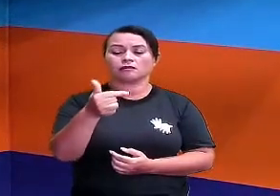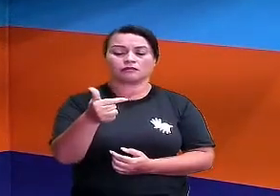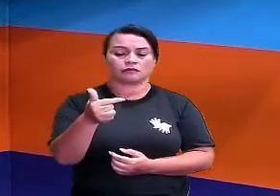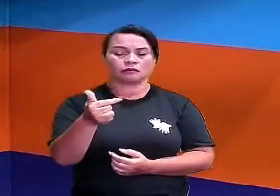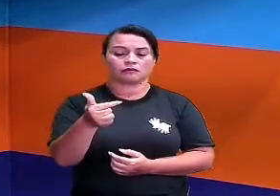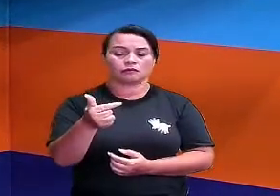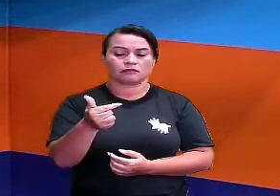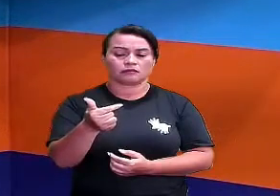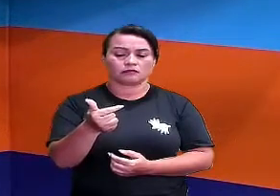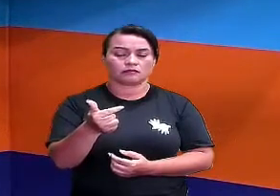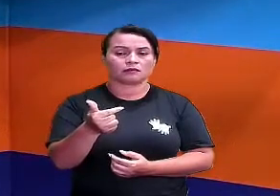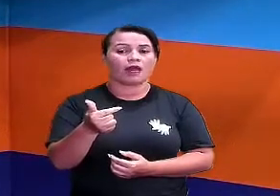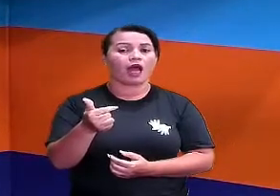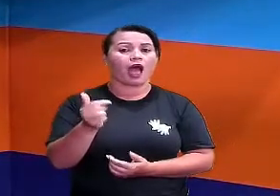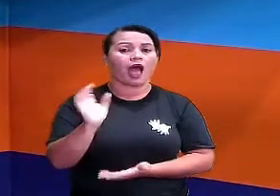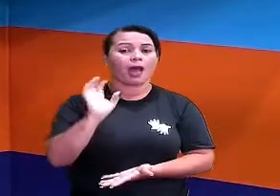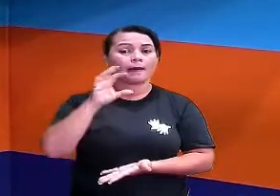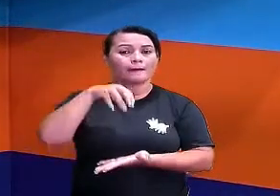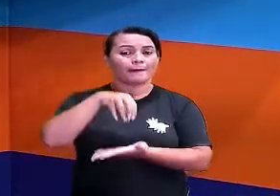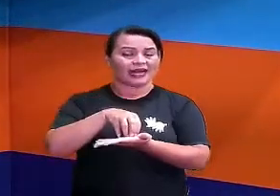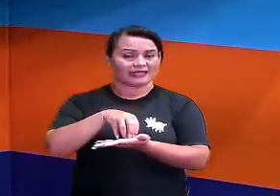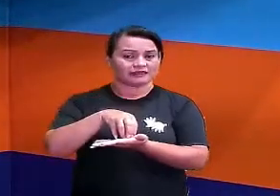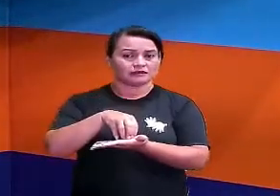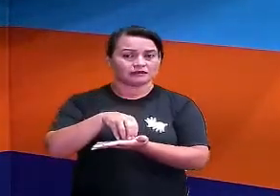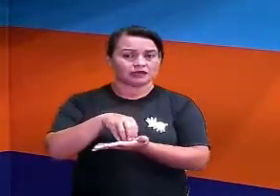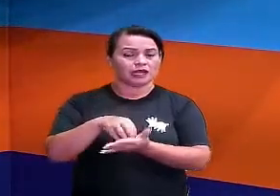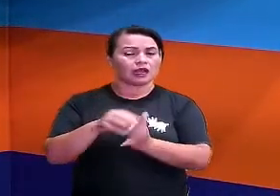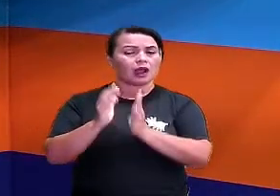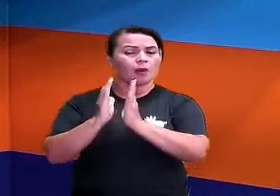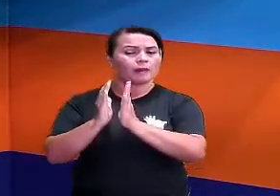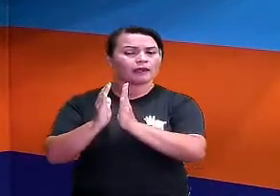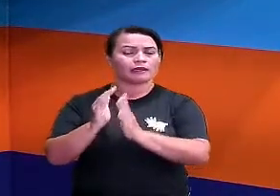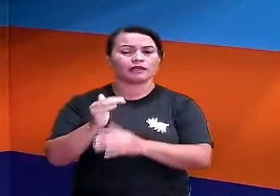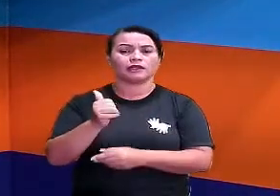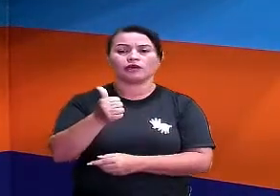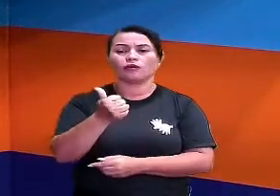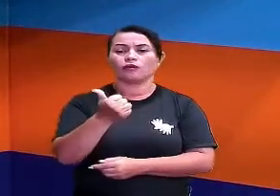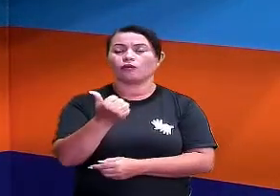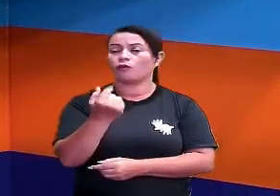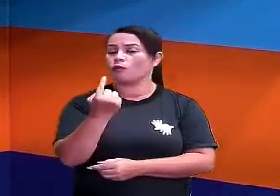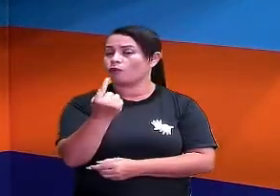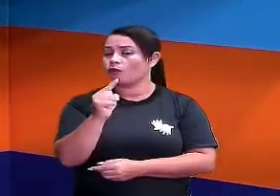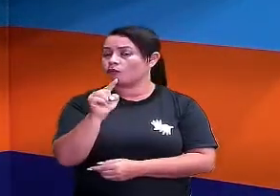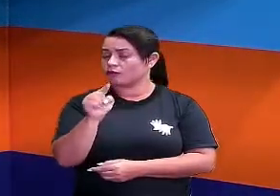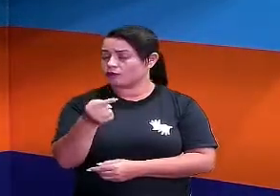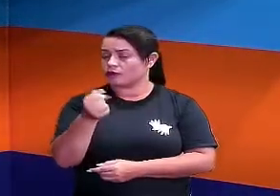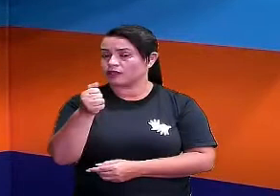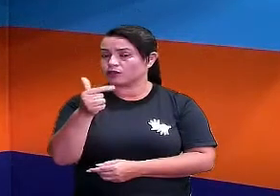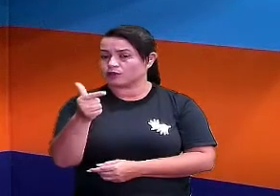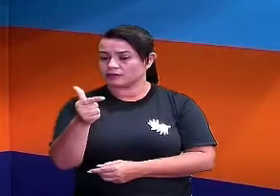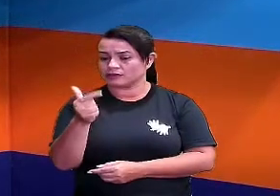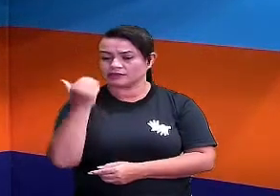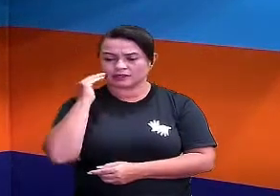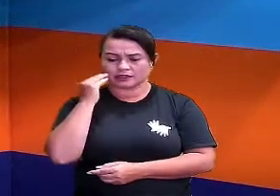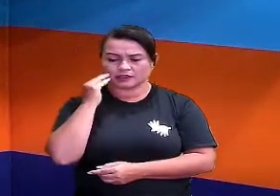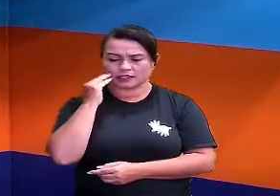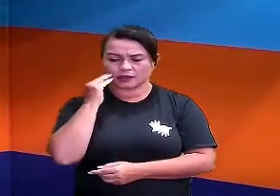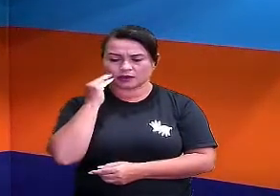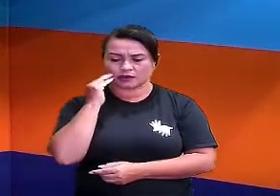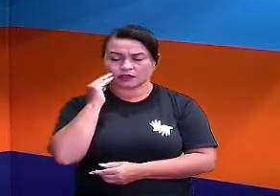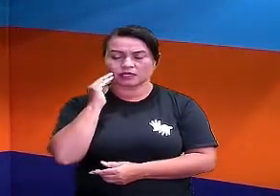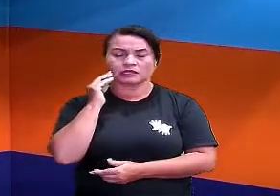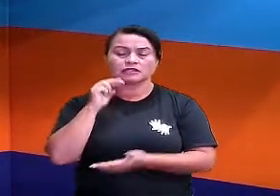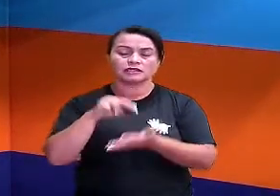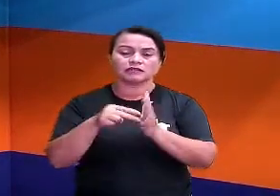1,12. Então, a mediana aqui é 1,12. Deu para entender? A mediana é o valor central,